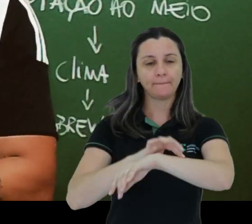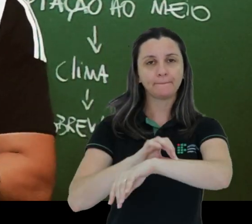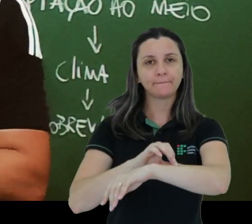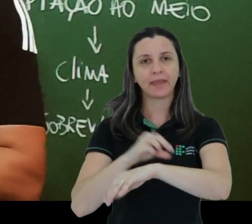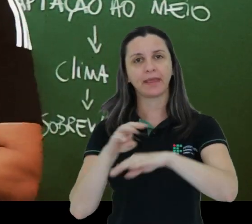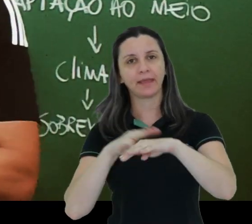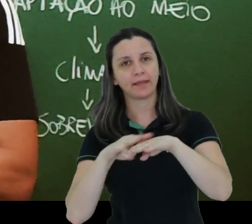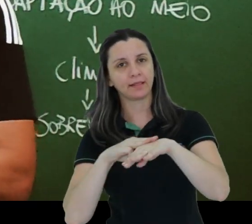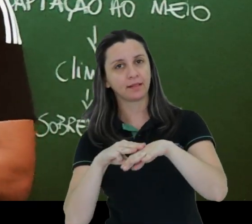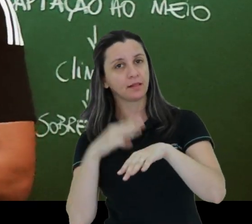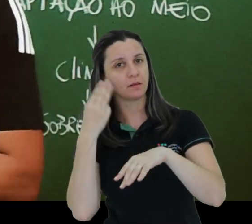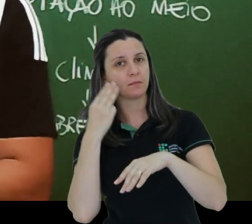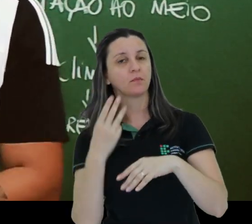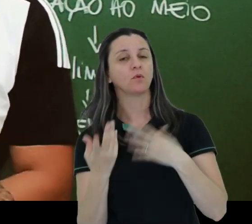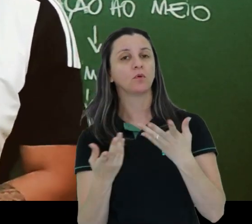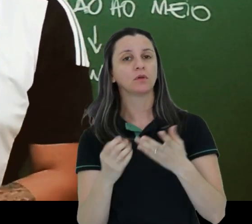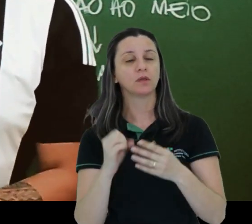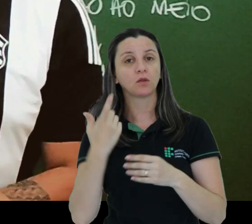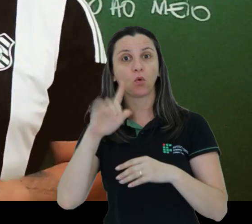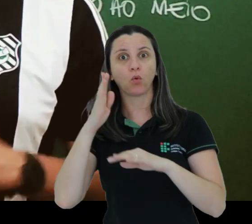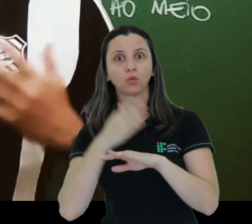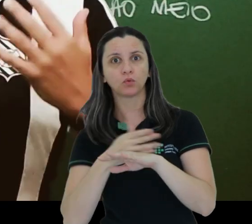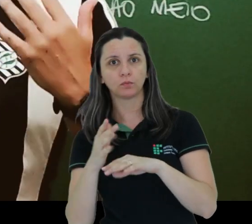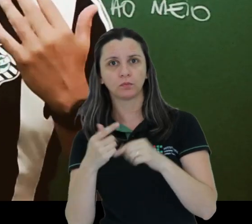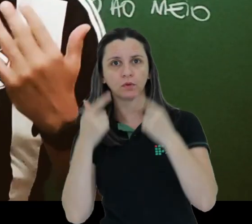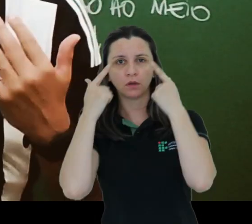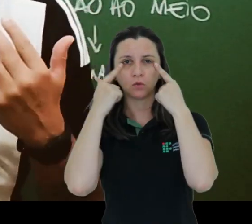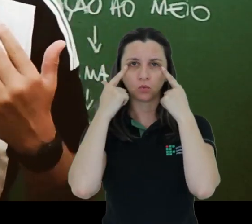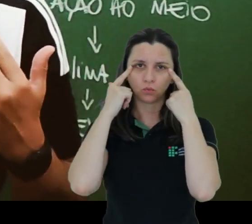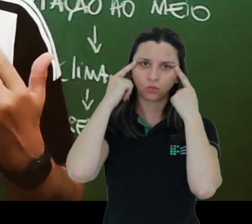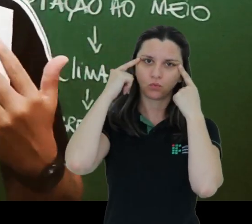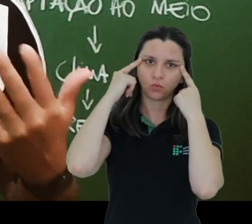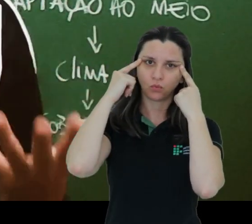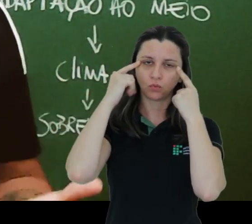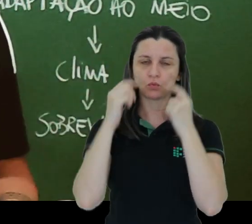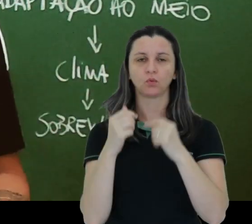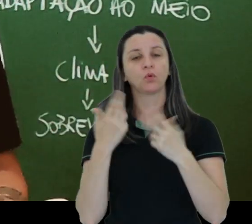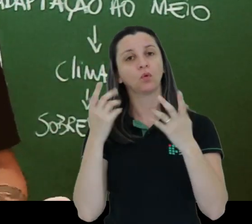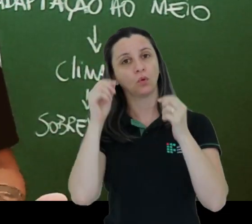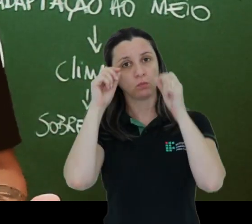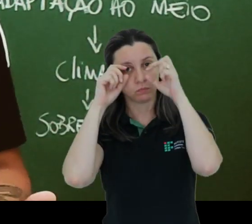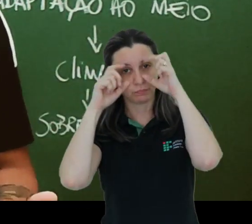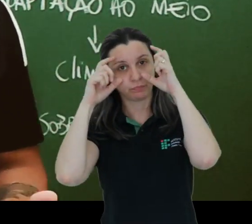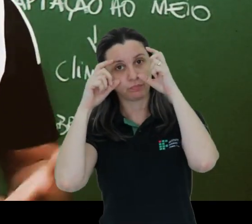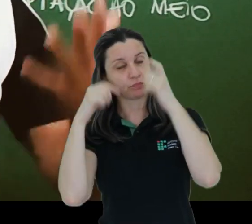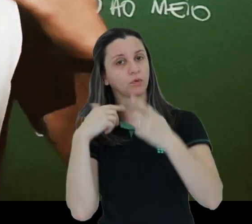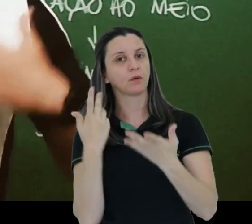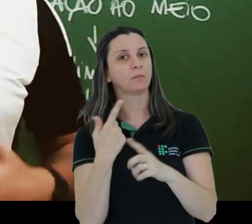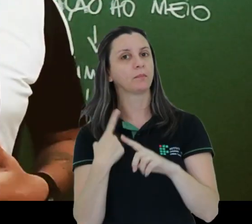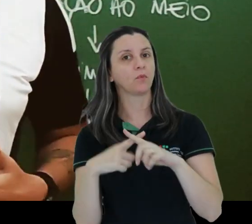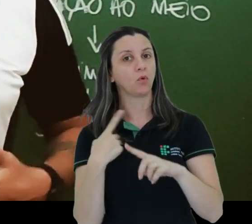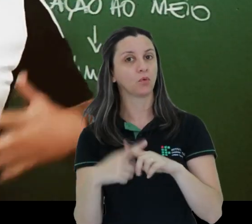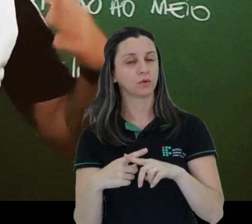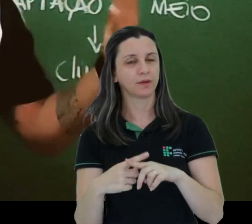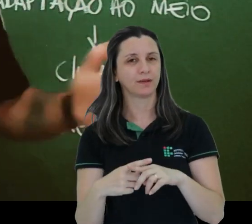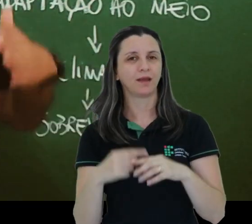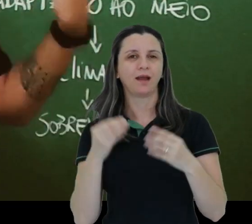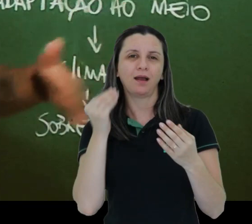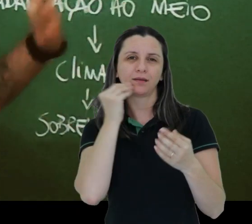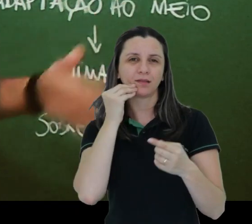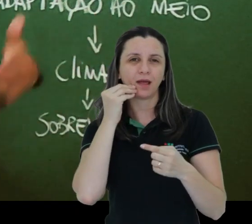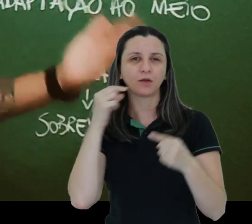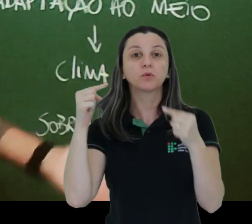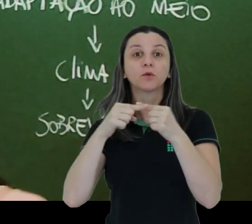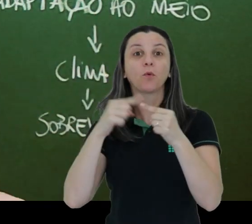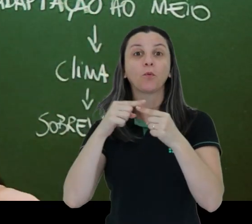mais morena, né? Ou da pele mais clara, ou do olho mais puxado, ou do olho mais aberto? É óbvio que tem a ver com